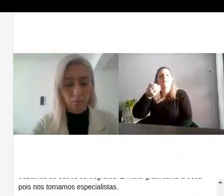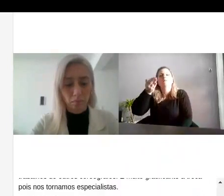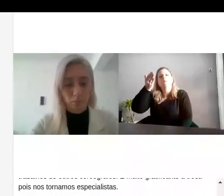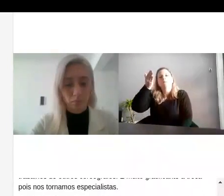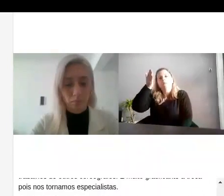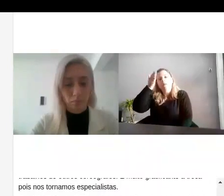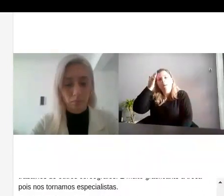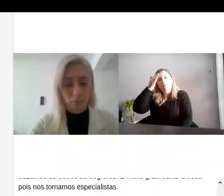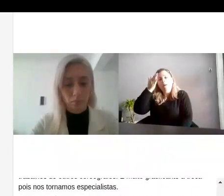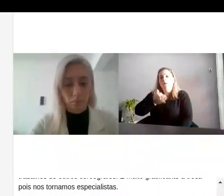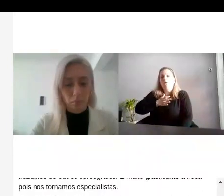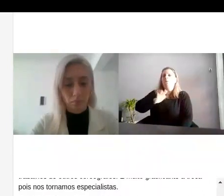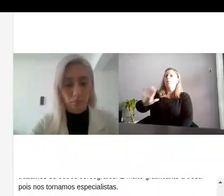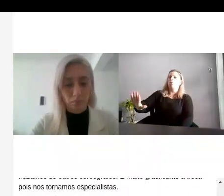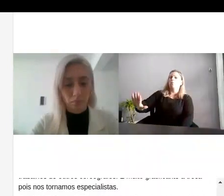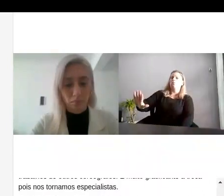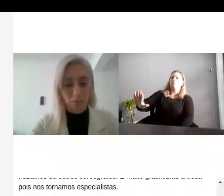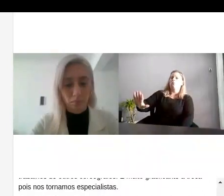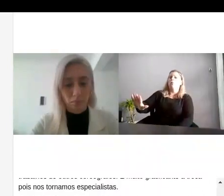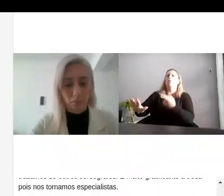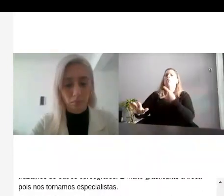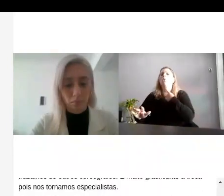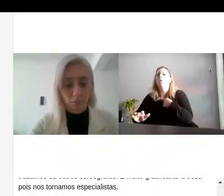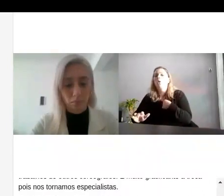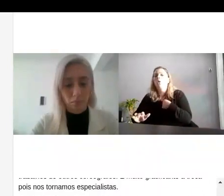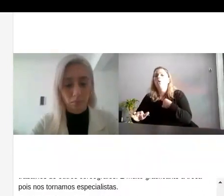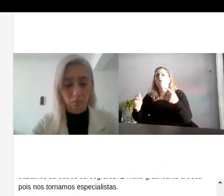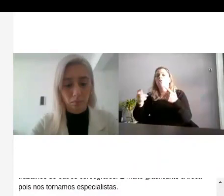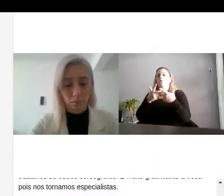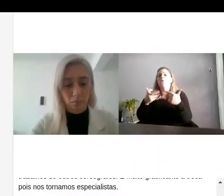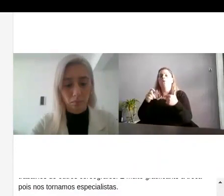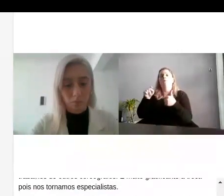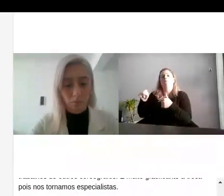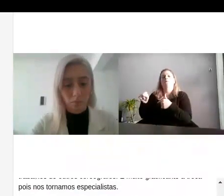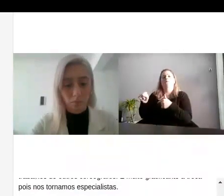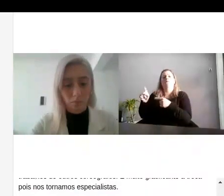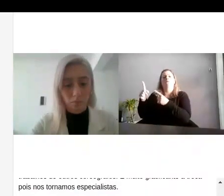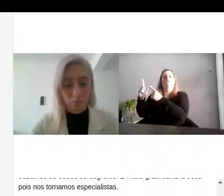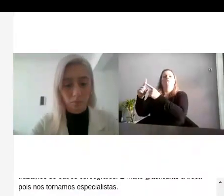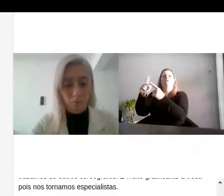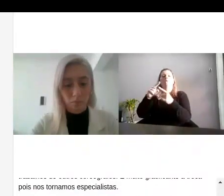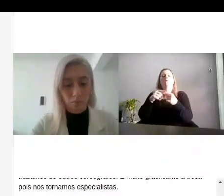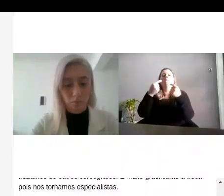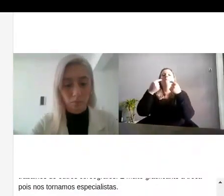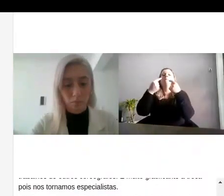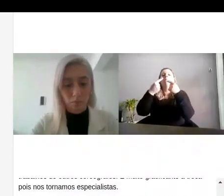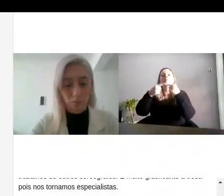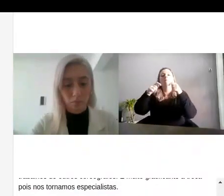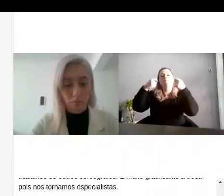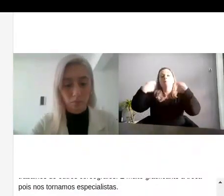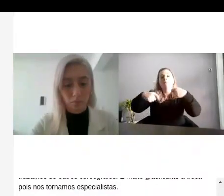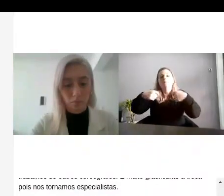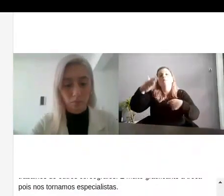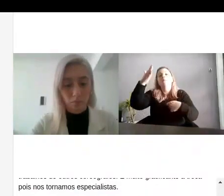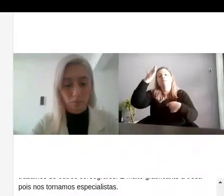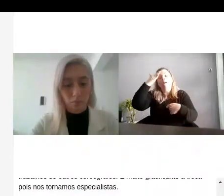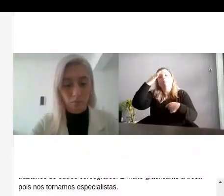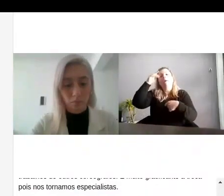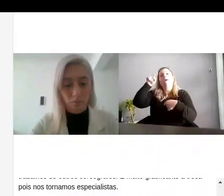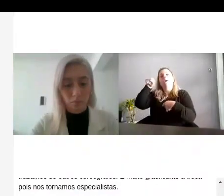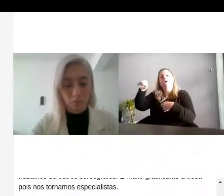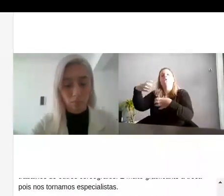direito de não gostar de um determinado tipo de produto artístico, mas ela precisa saber que é assim. Ela precisa saber que está em